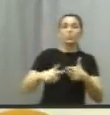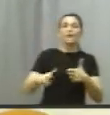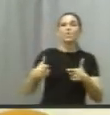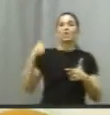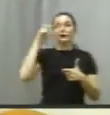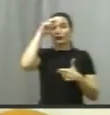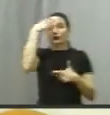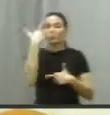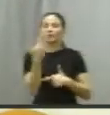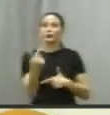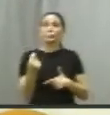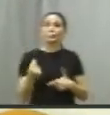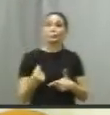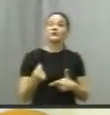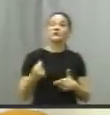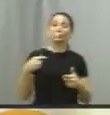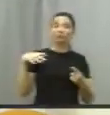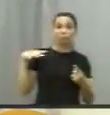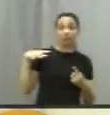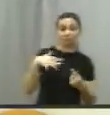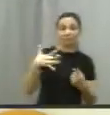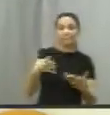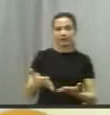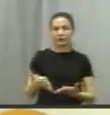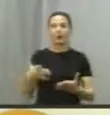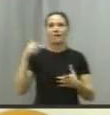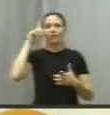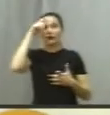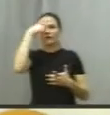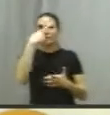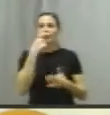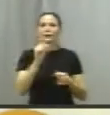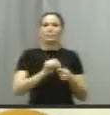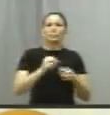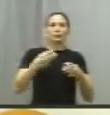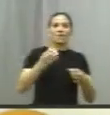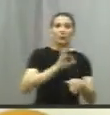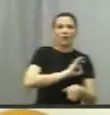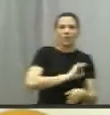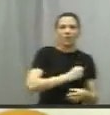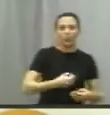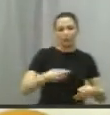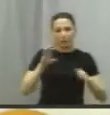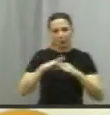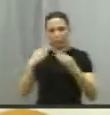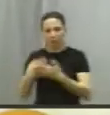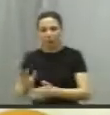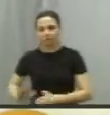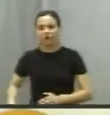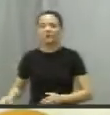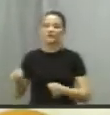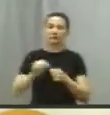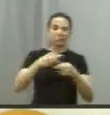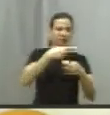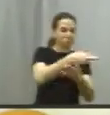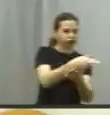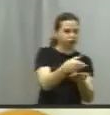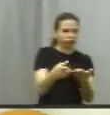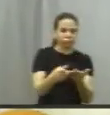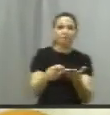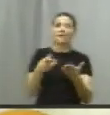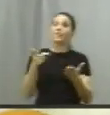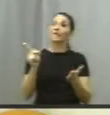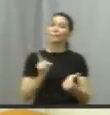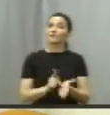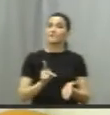financeira que enfrenta. Aí vão falar, mas a dificuldade financeira é porque construiu a creche, é porque construiu isso, é porque fez aquilo. Pode ser